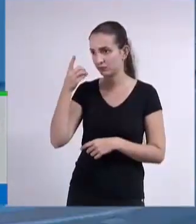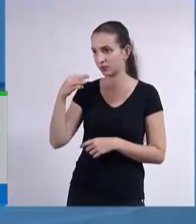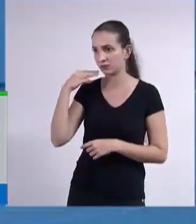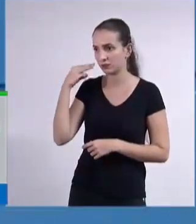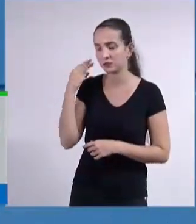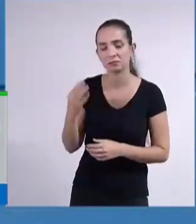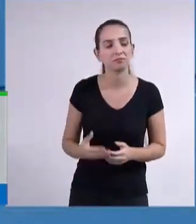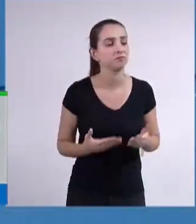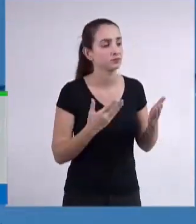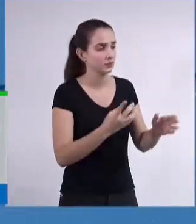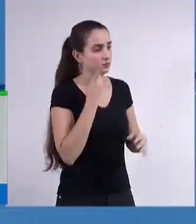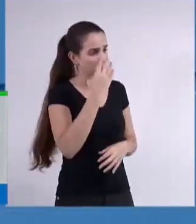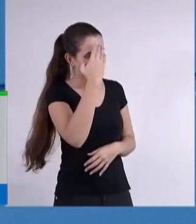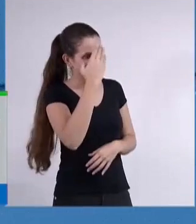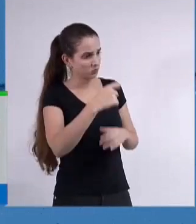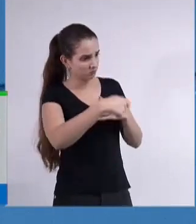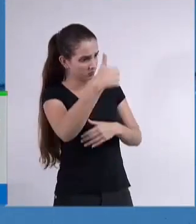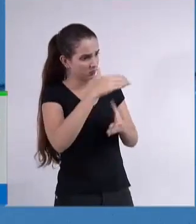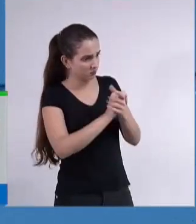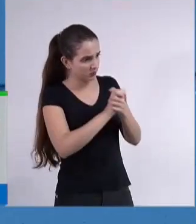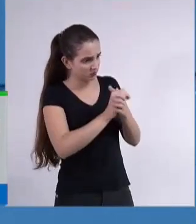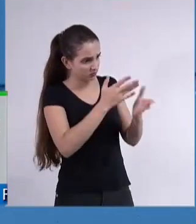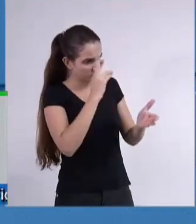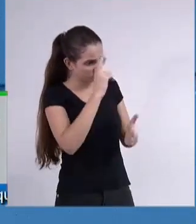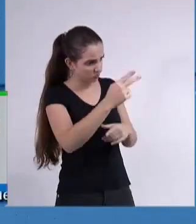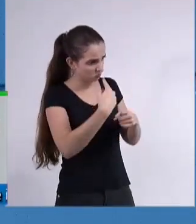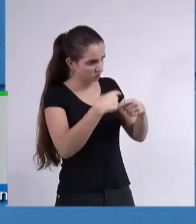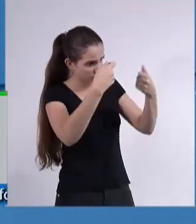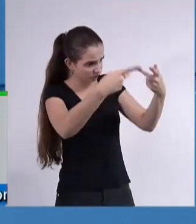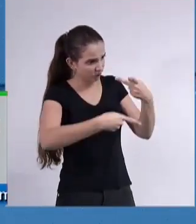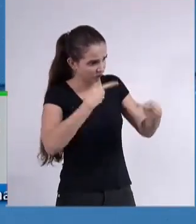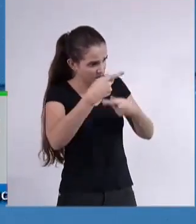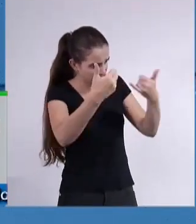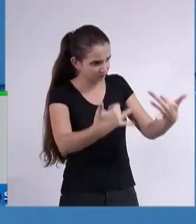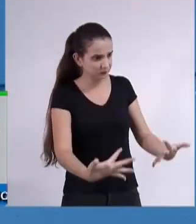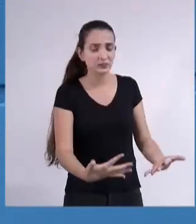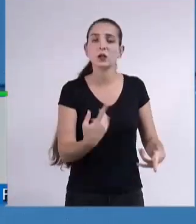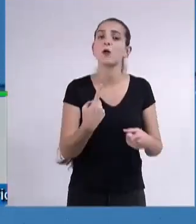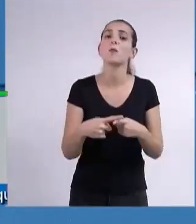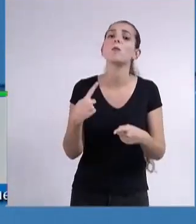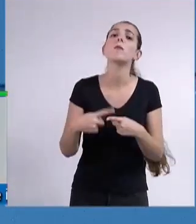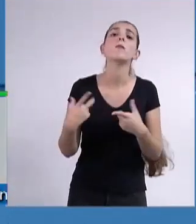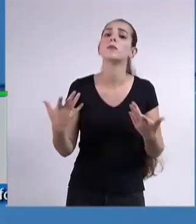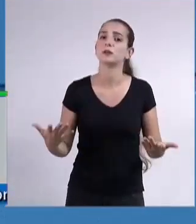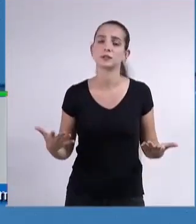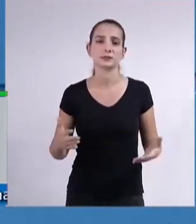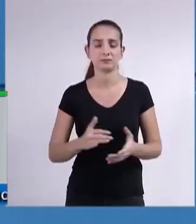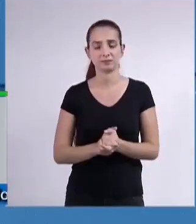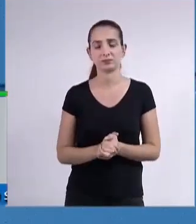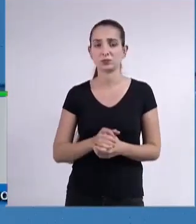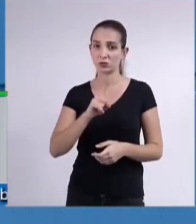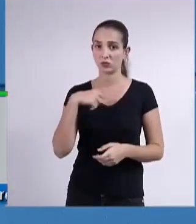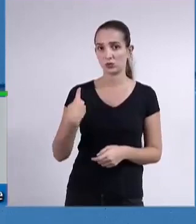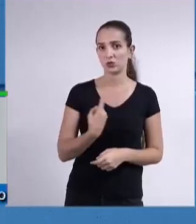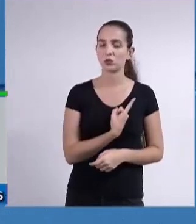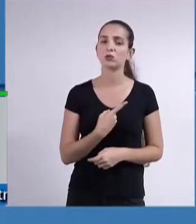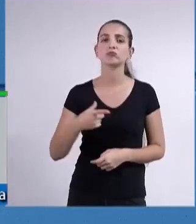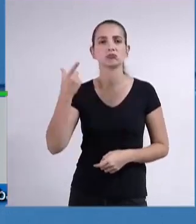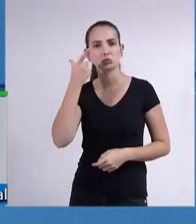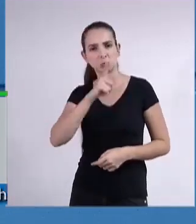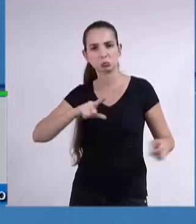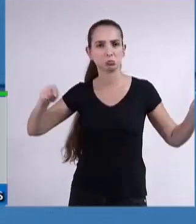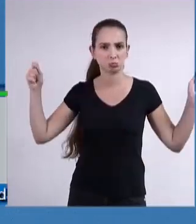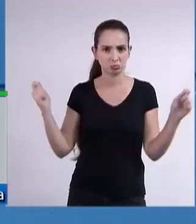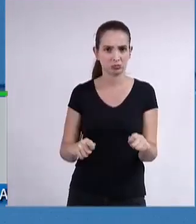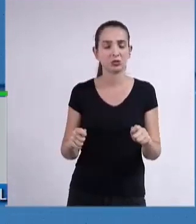Deputado Barbosinha, inicialmente parabenizar a Vossa Excelência pelo pronunciamento, porque nós tivemos êxito na